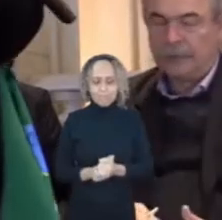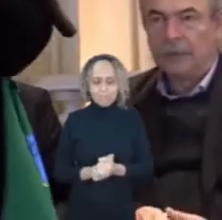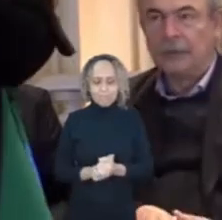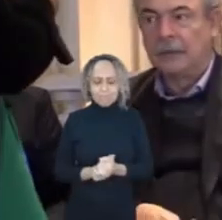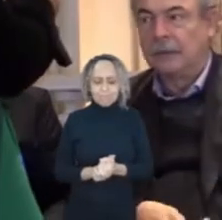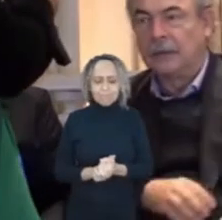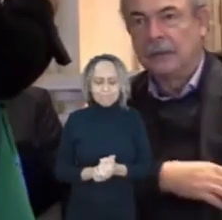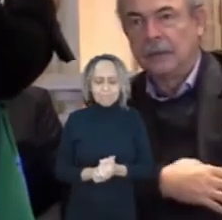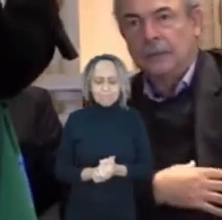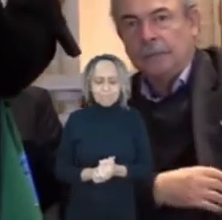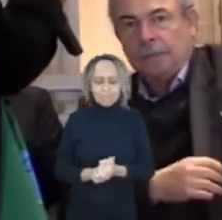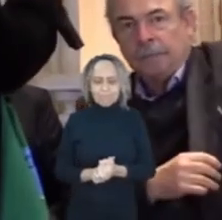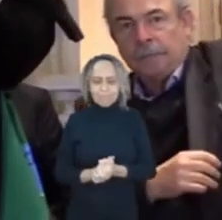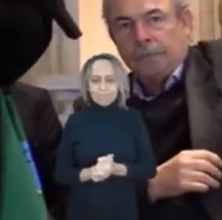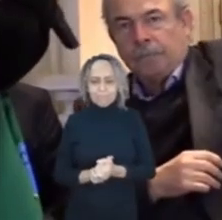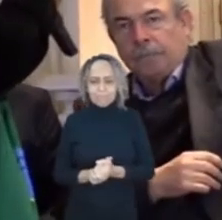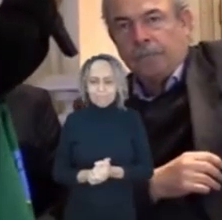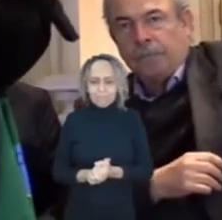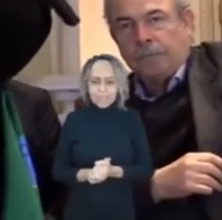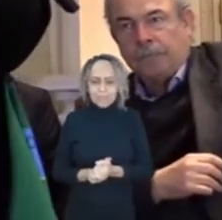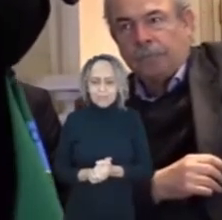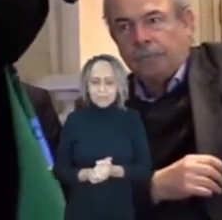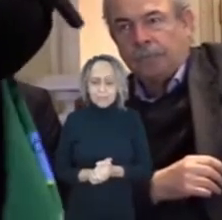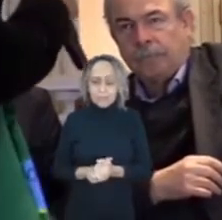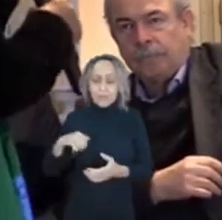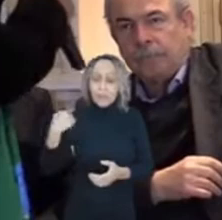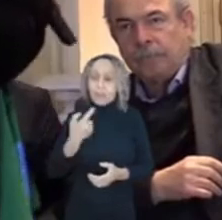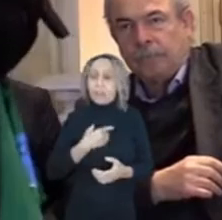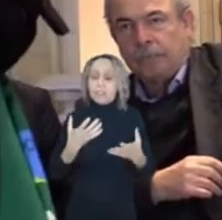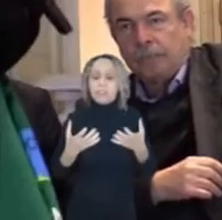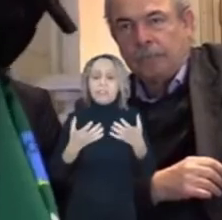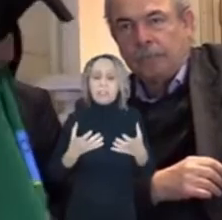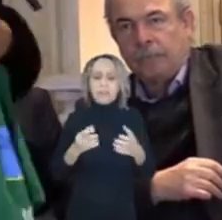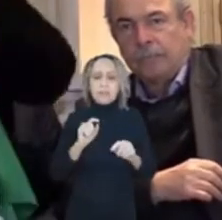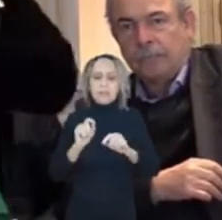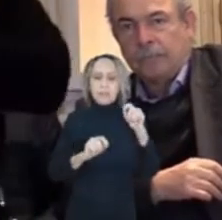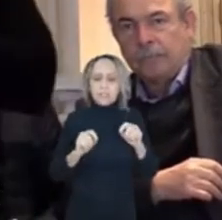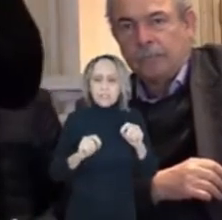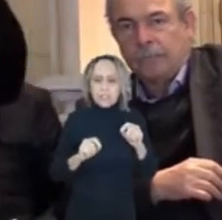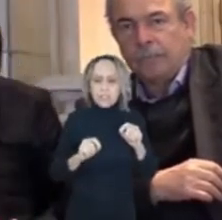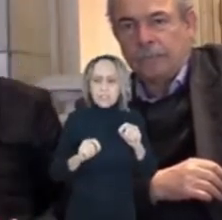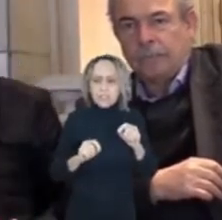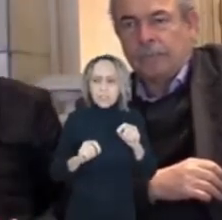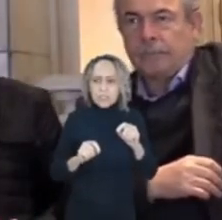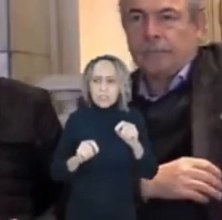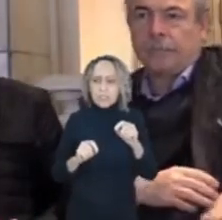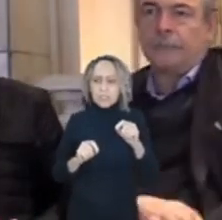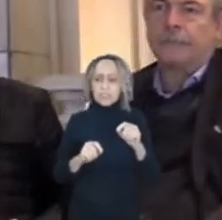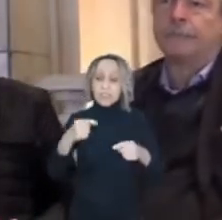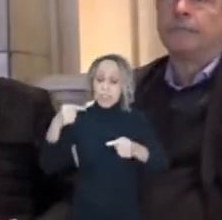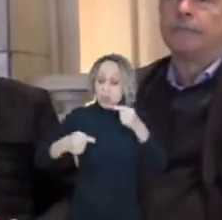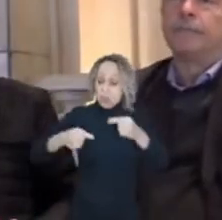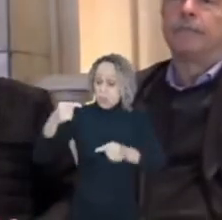do governo federal. Queremos, sim, que o pró-catador vingue. Queremos que voltem uma